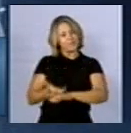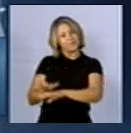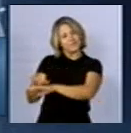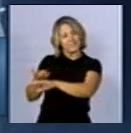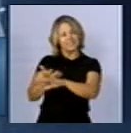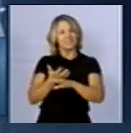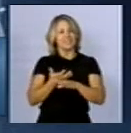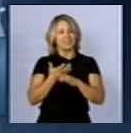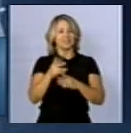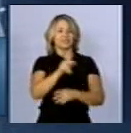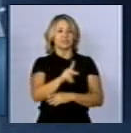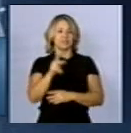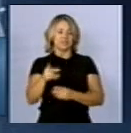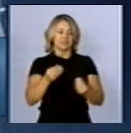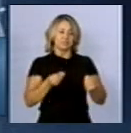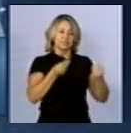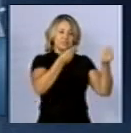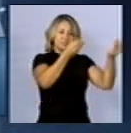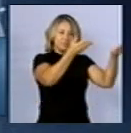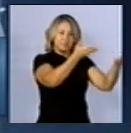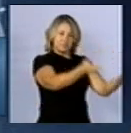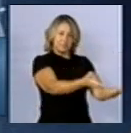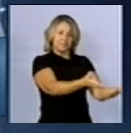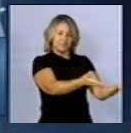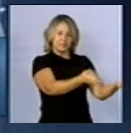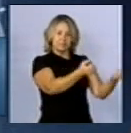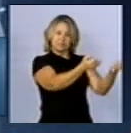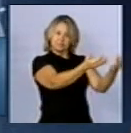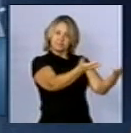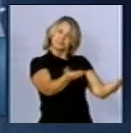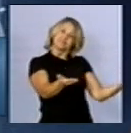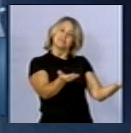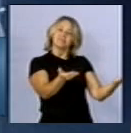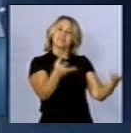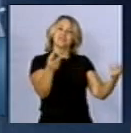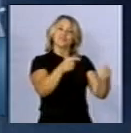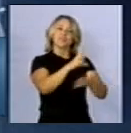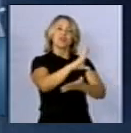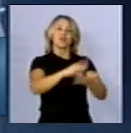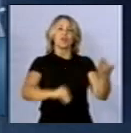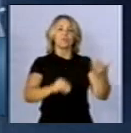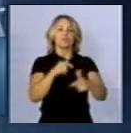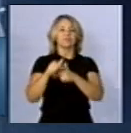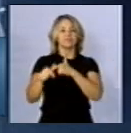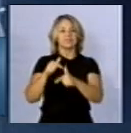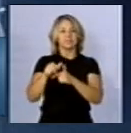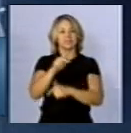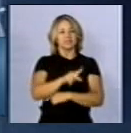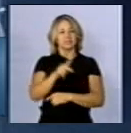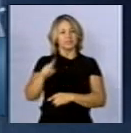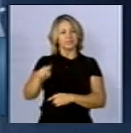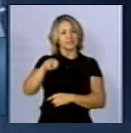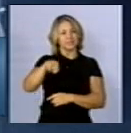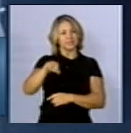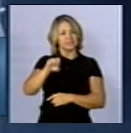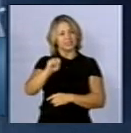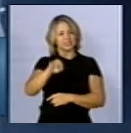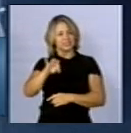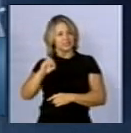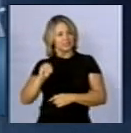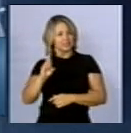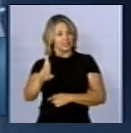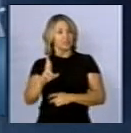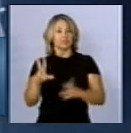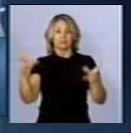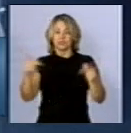passo ao tribunal a cópia do trabalho do professor contratado pela Federação